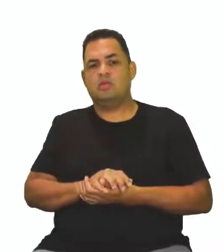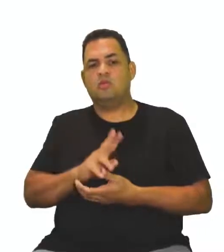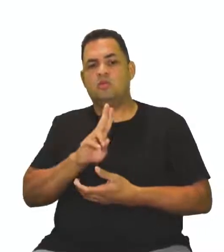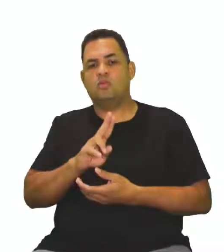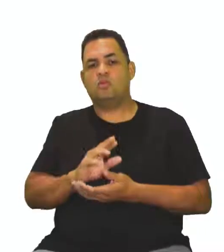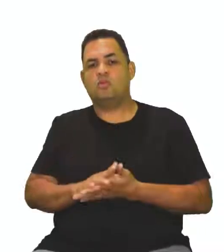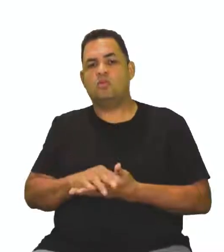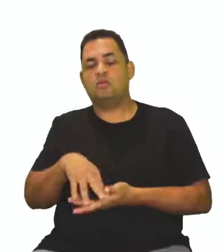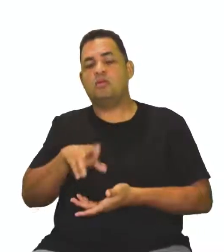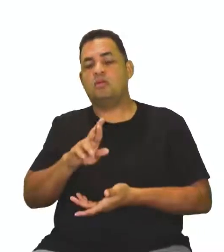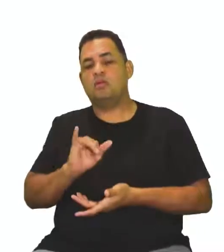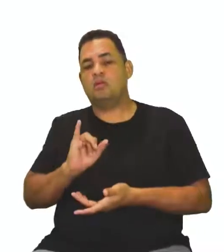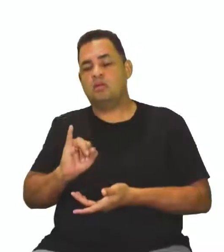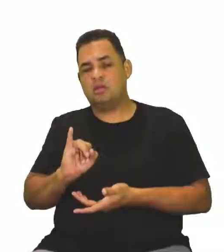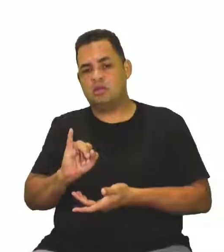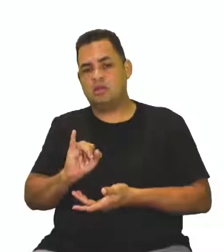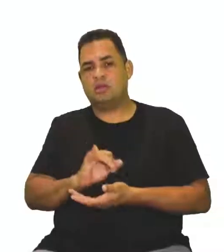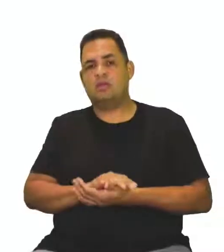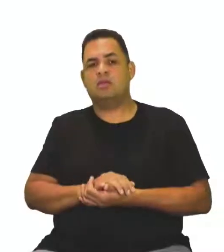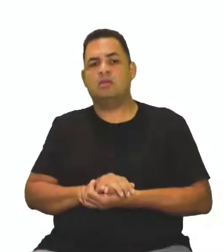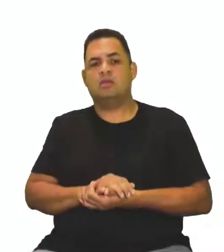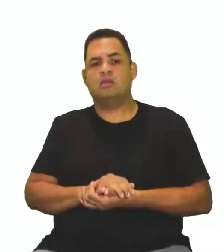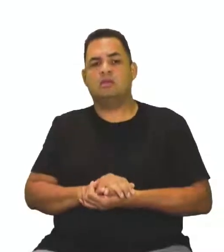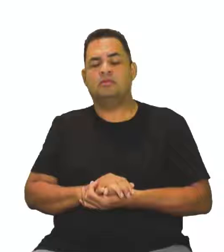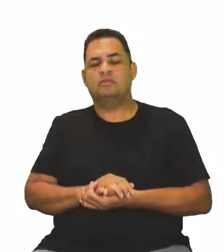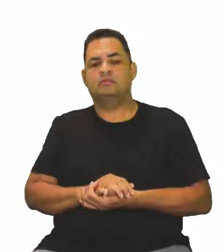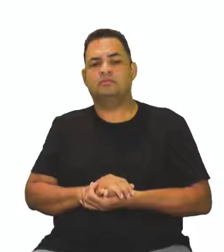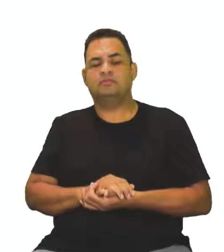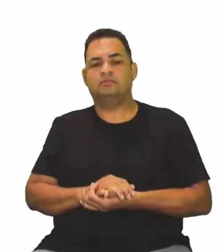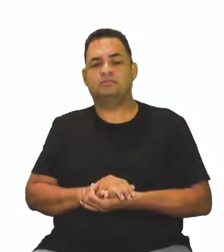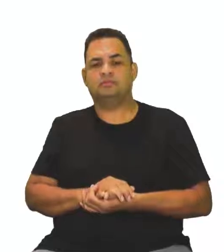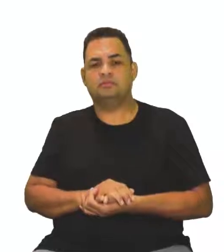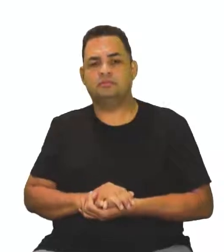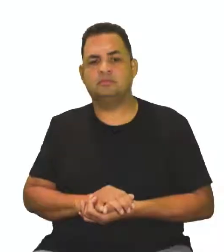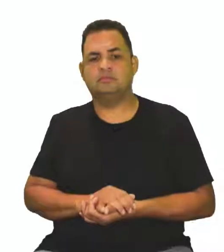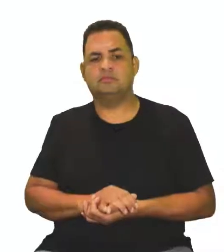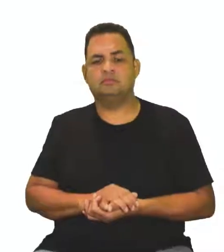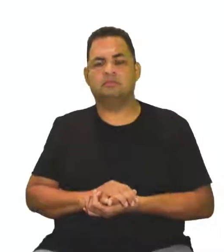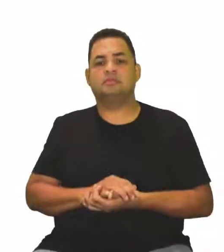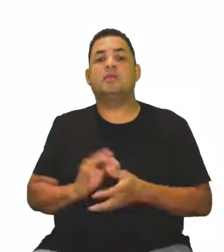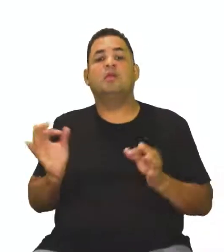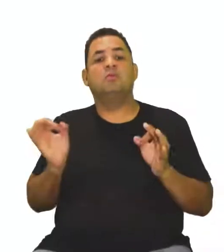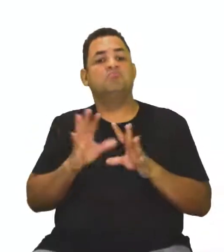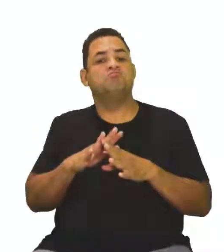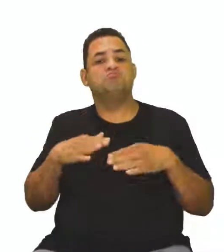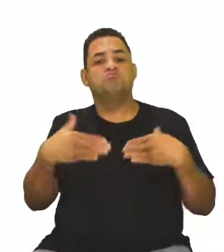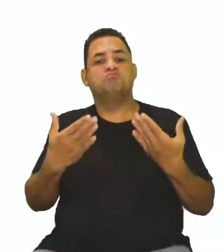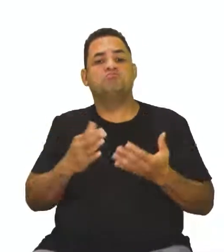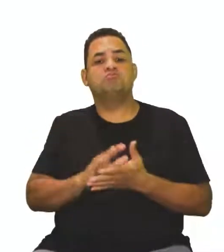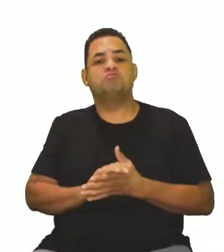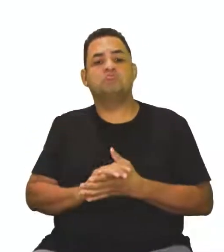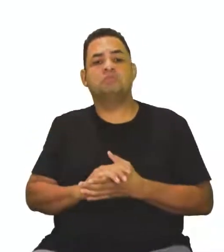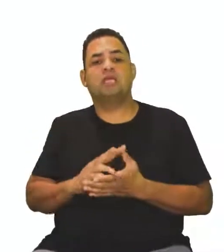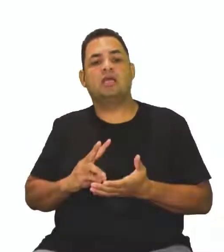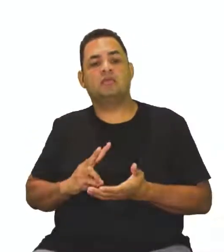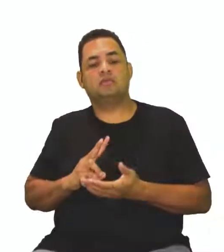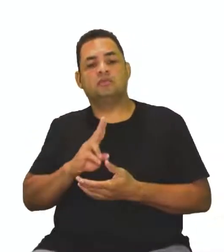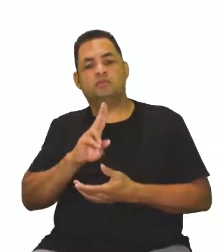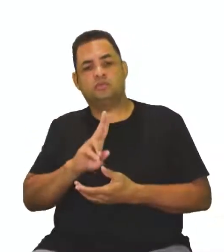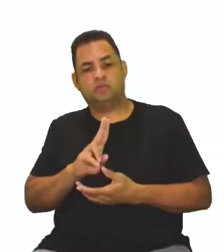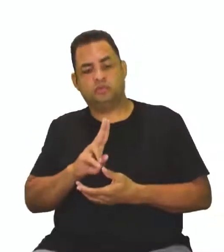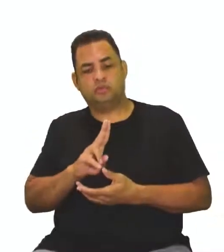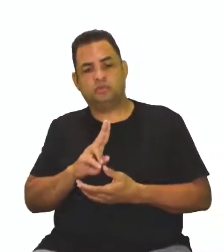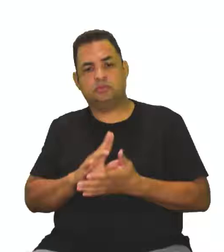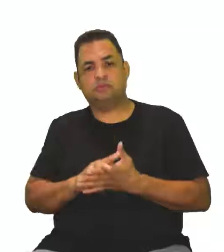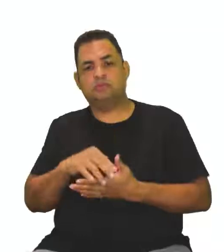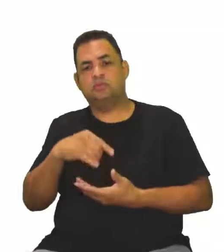ri. O ri. Então, a corrente é a tensão sobre a resistência. Pronto, pessoal. Eu tenho a tensão do 2, eu tenho a tensão